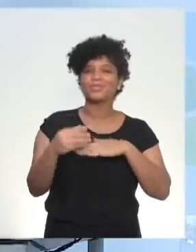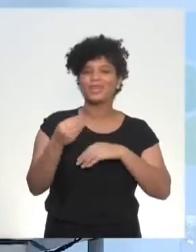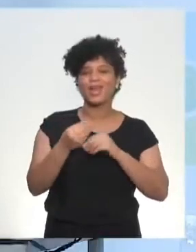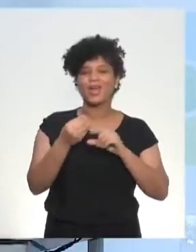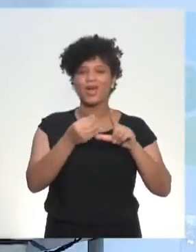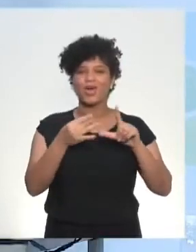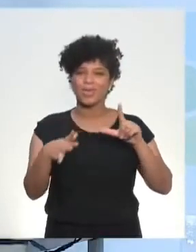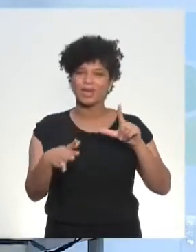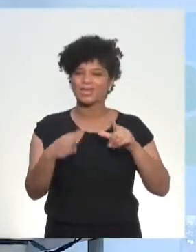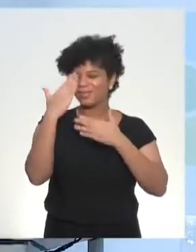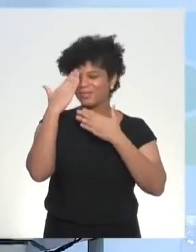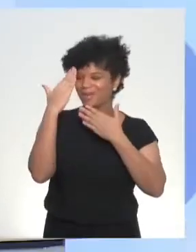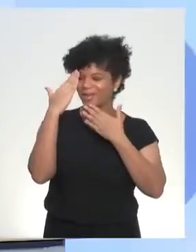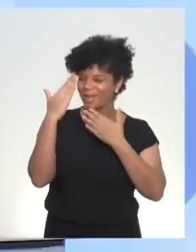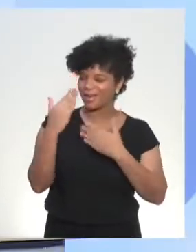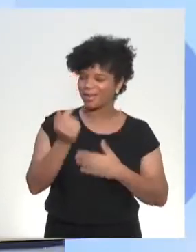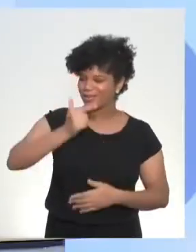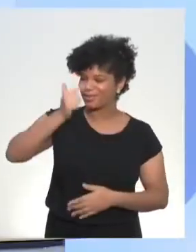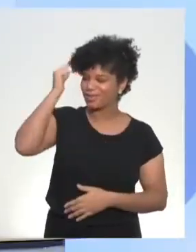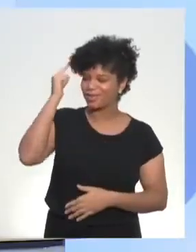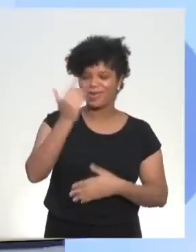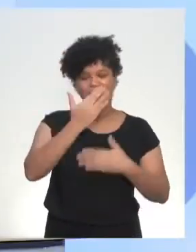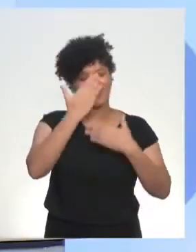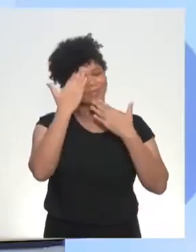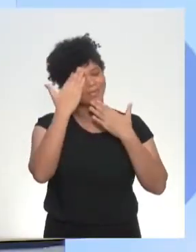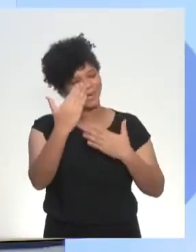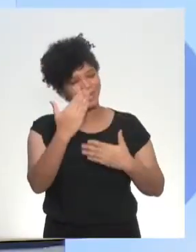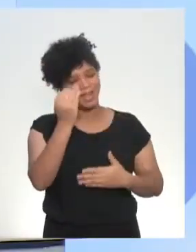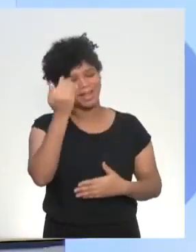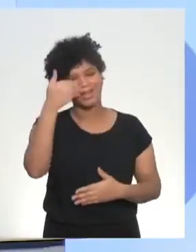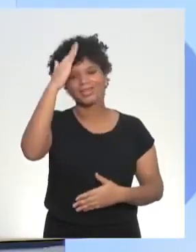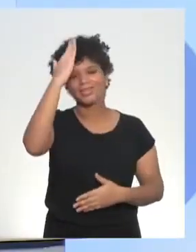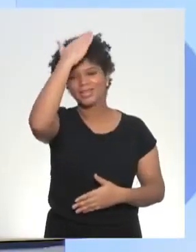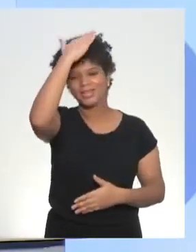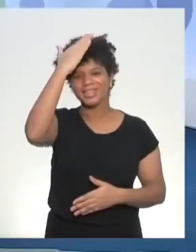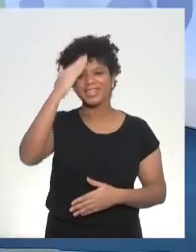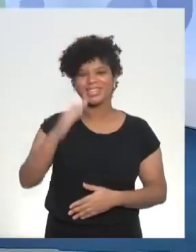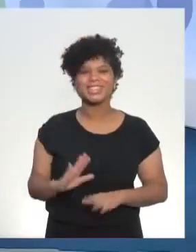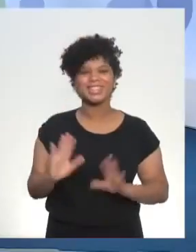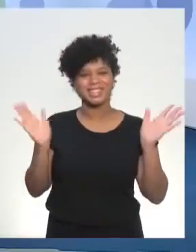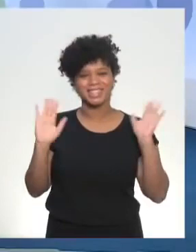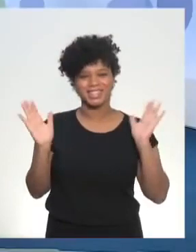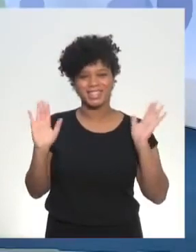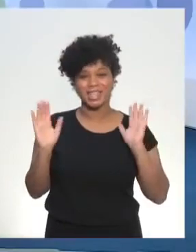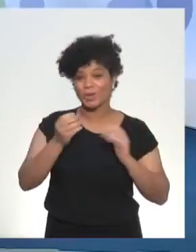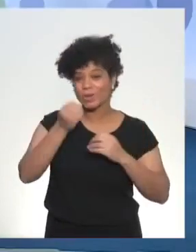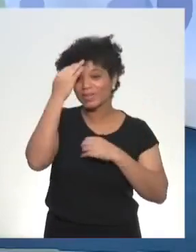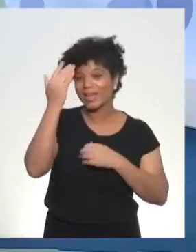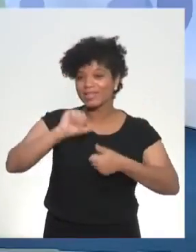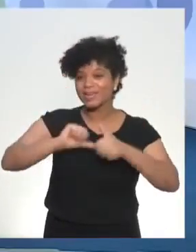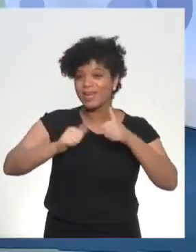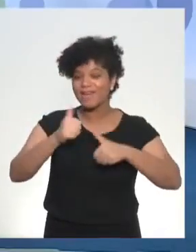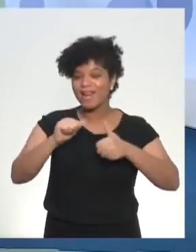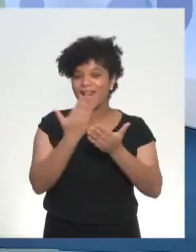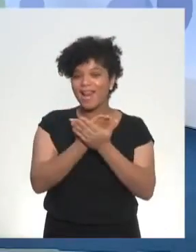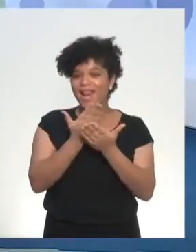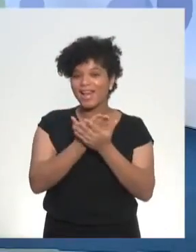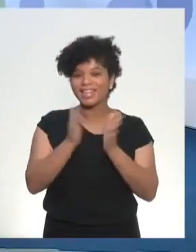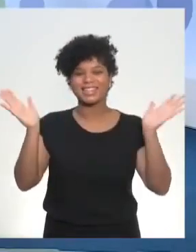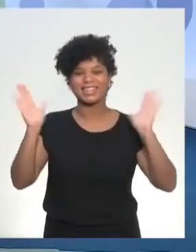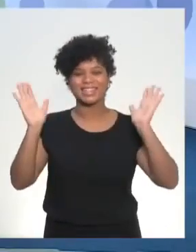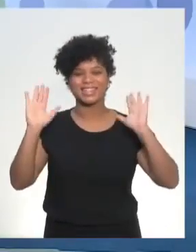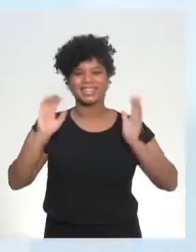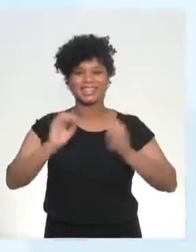isso. Thank you very much, João. Thank you, Ed, for having me. Thank you, everybody. See you next week. Ok, não esqueça de avaliar a aula. Vai aparecer o link. See you. Bye, bye.